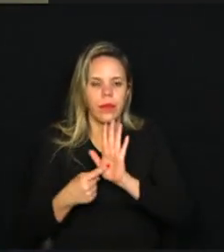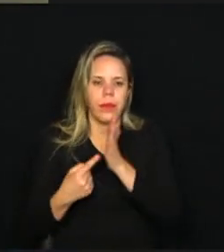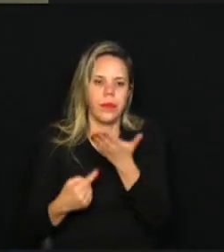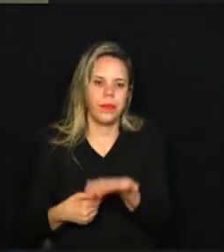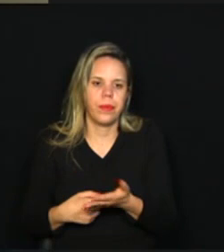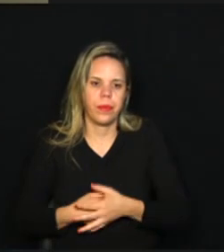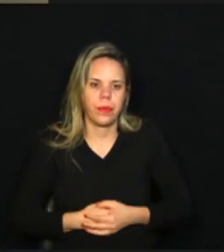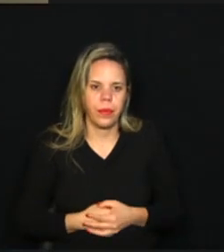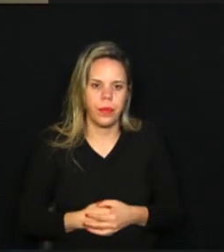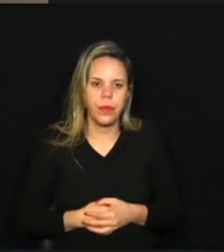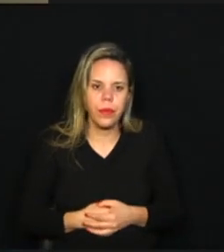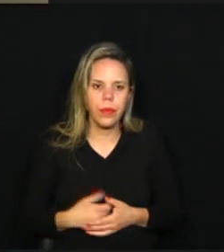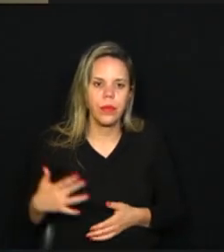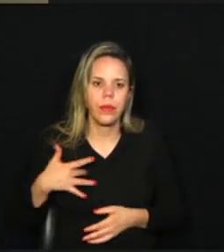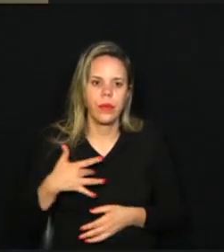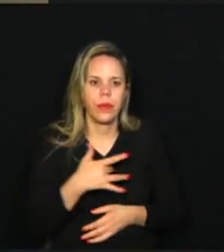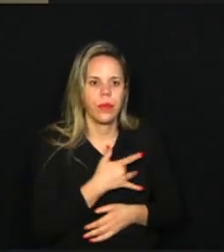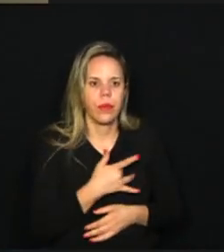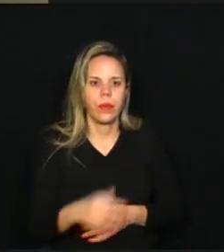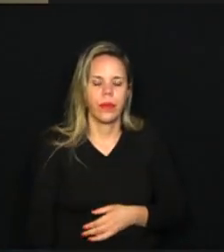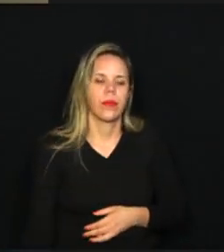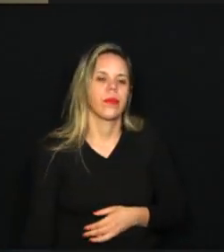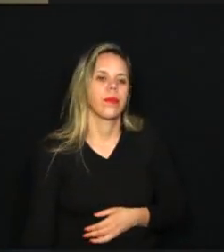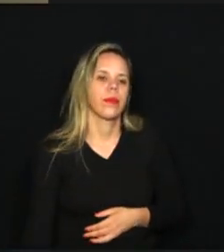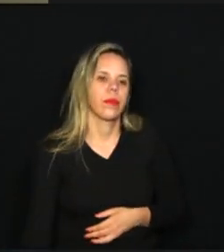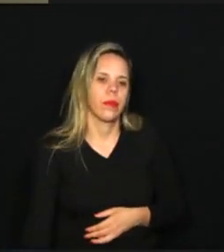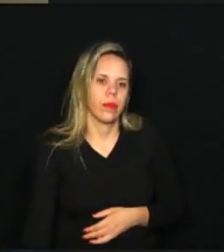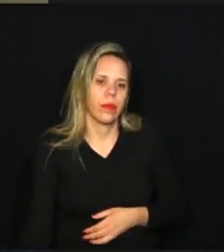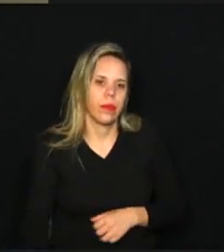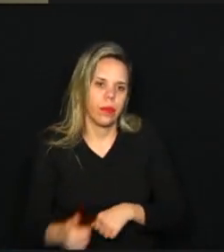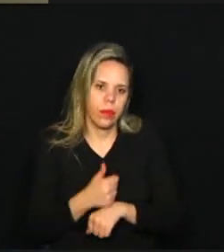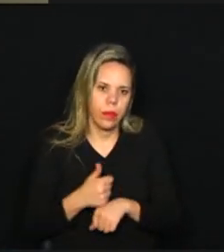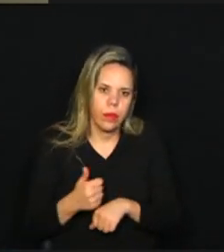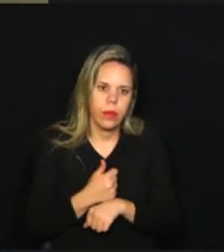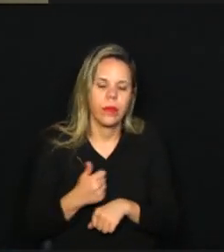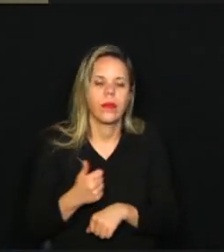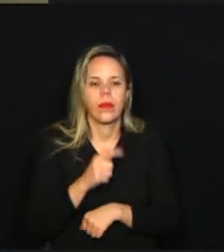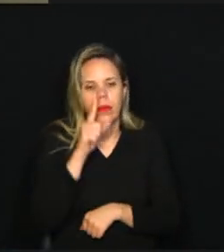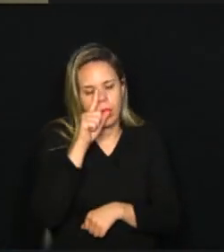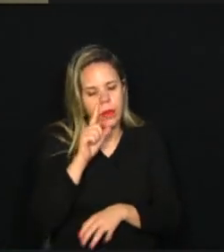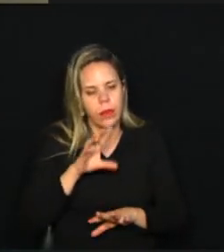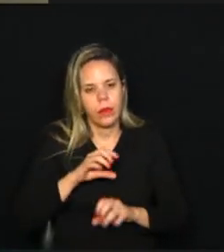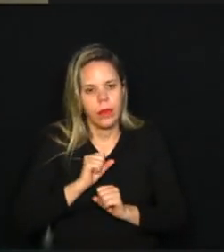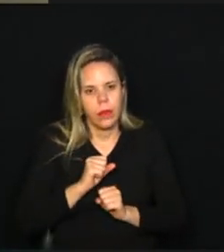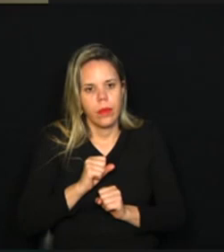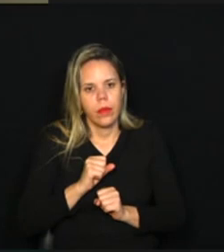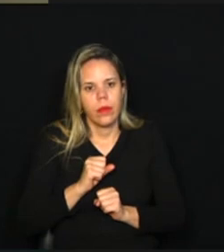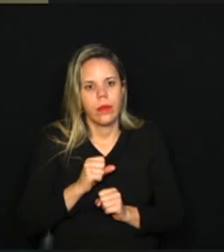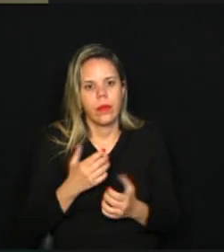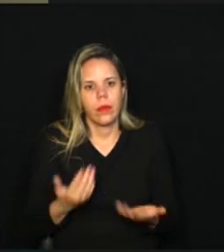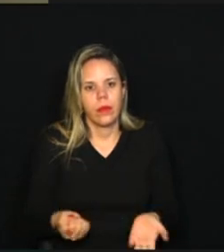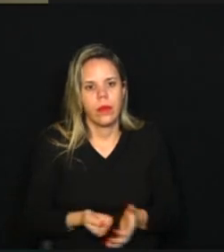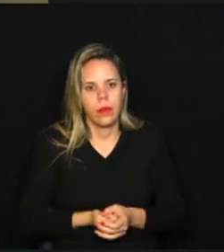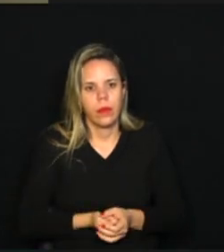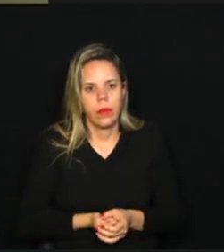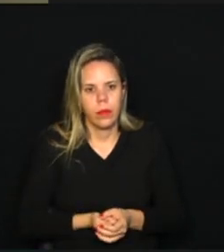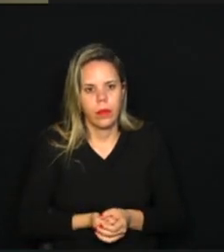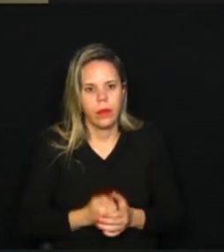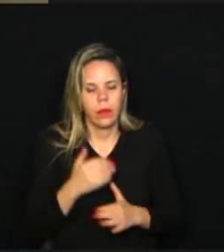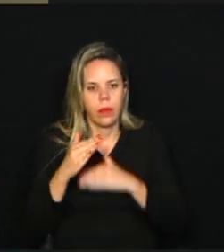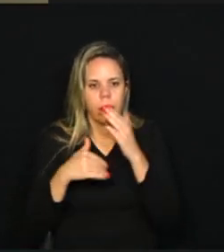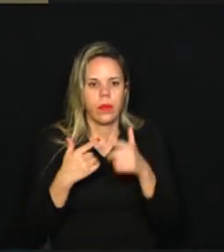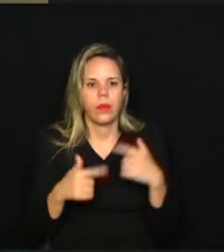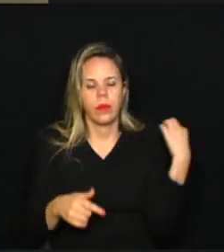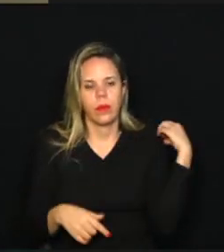né, que os profissionais de saúde, eles são profissionais que estão extremamente em risco, né? Então, são profissionais que, para além dos